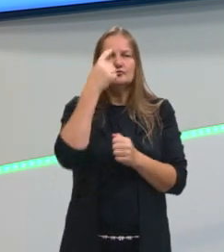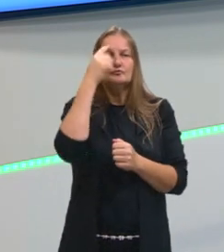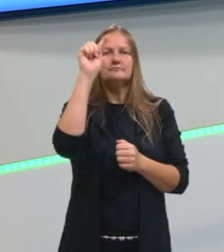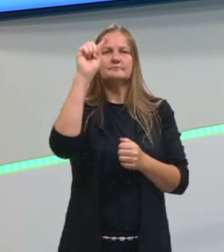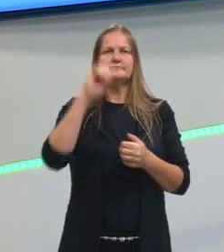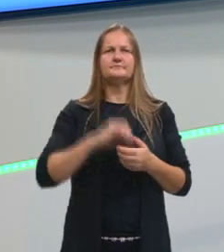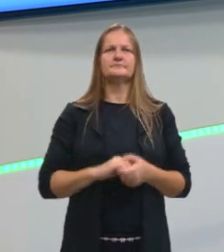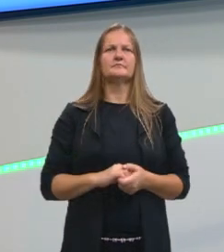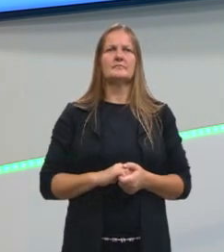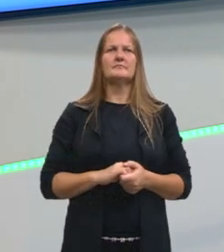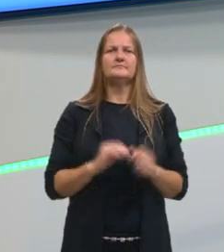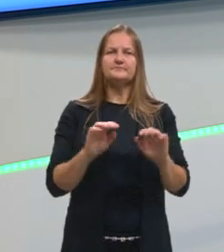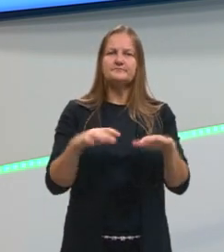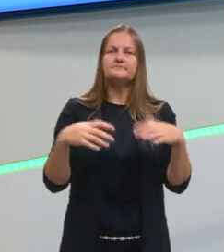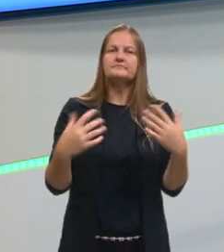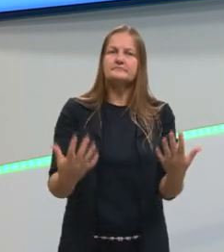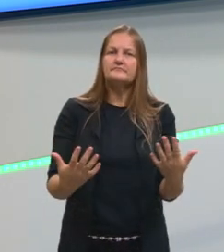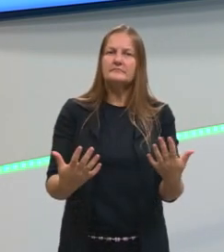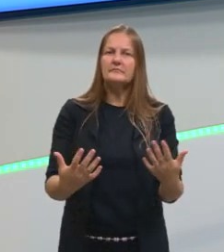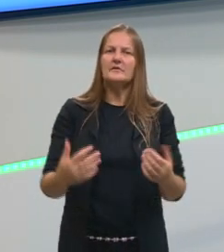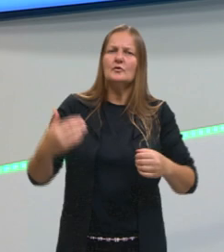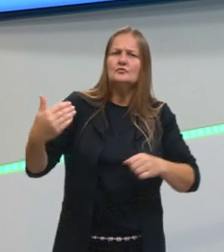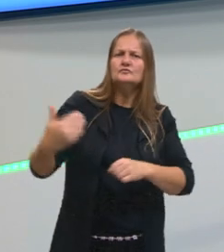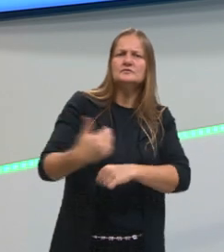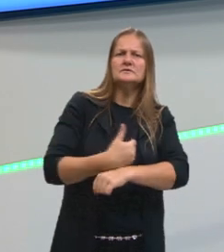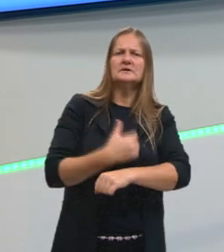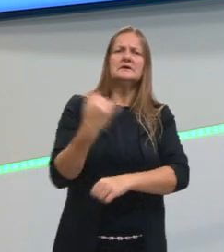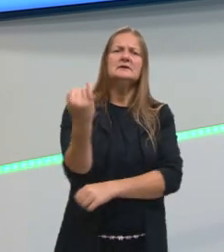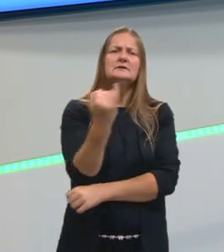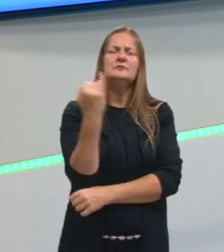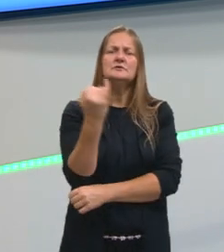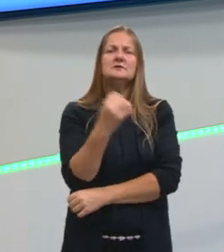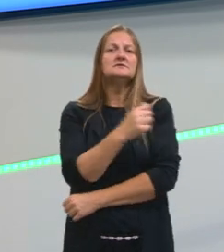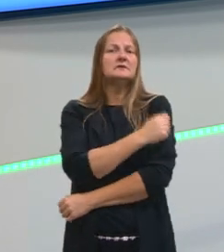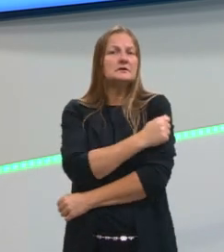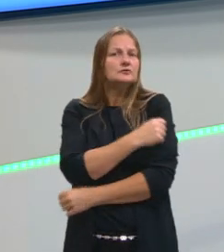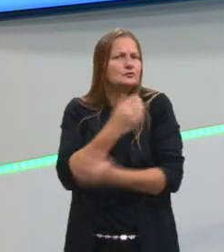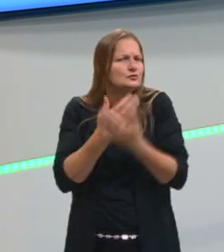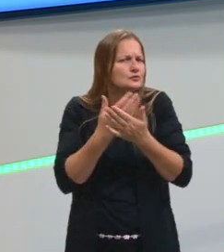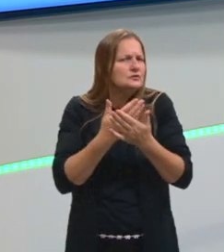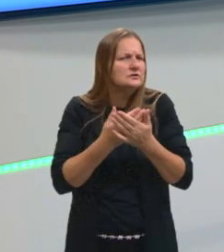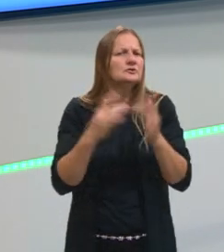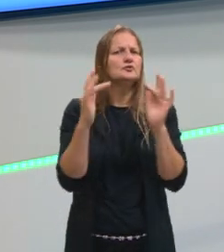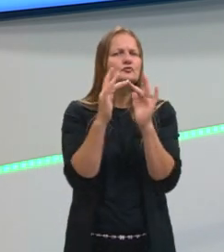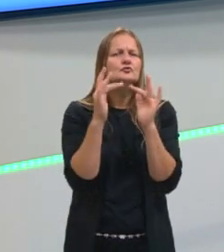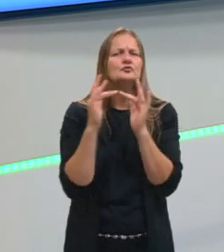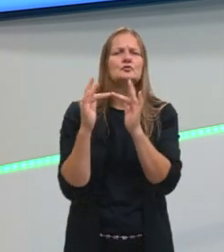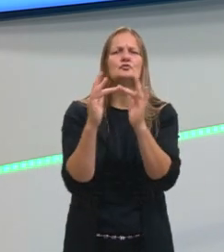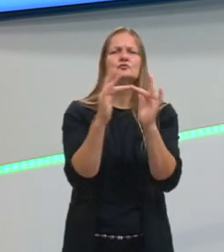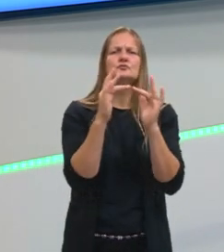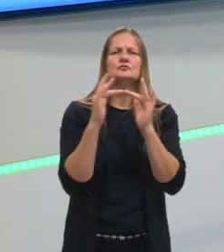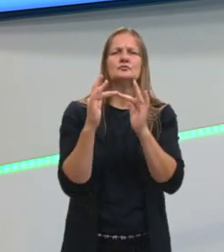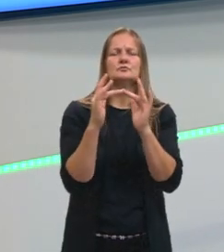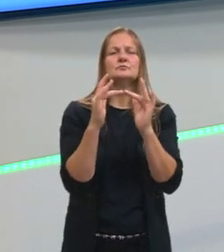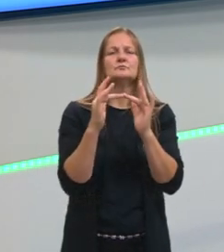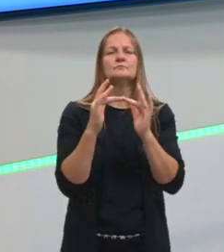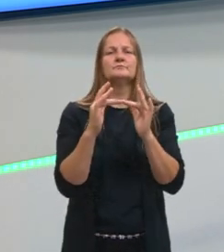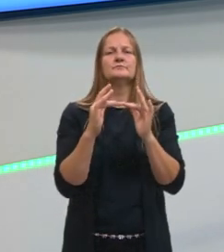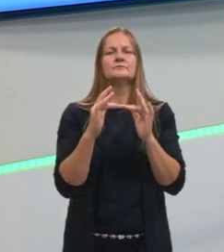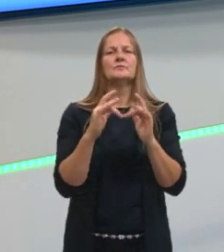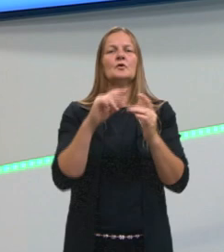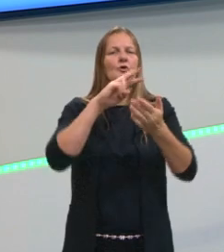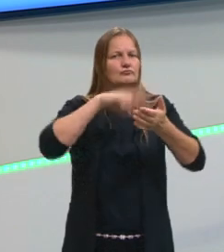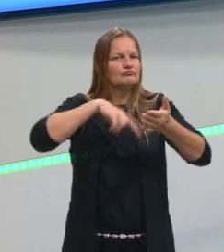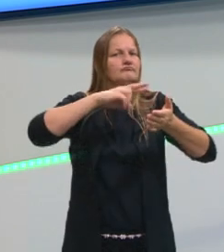ideia bom então aí entra a importância do aluno sempre estar em contato com a